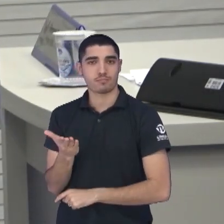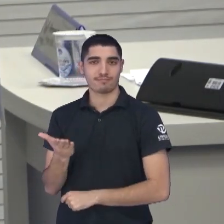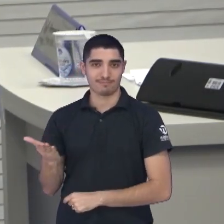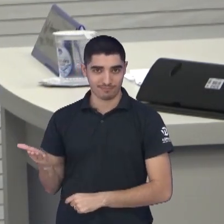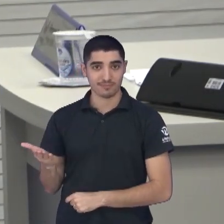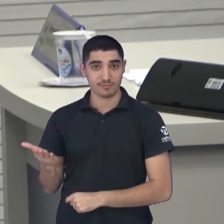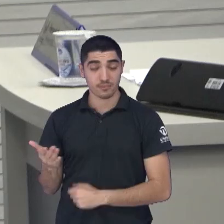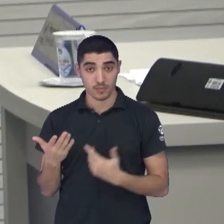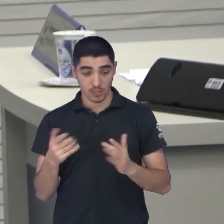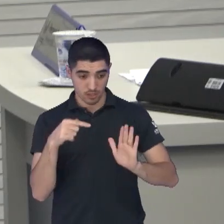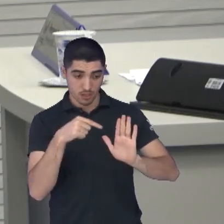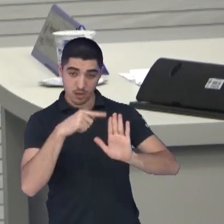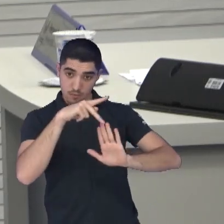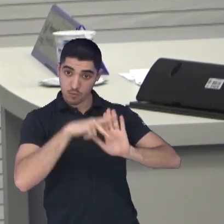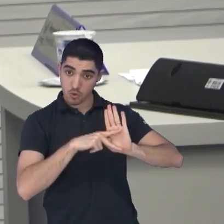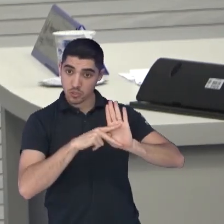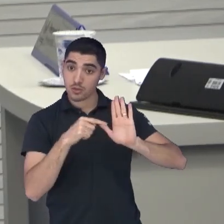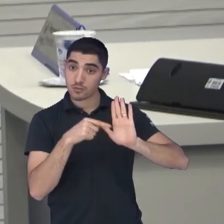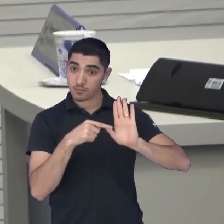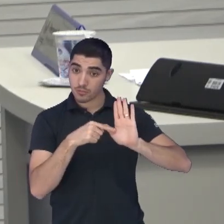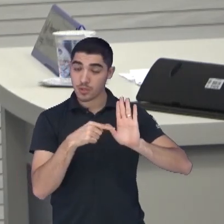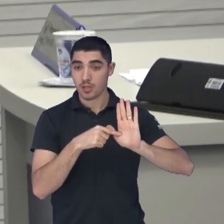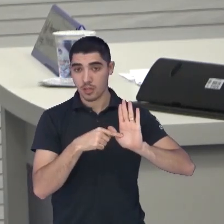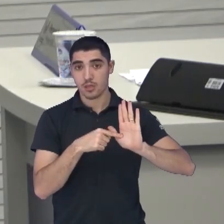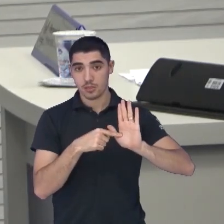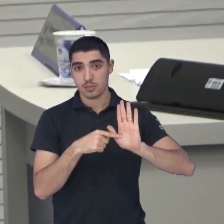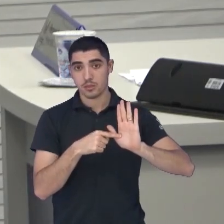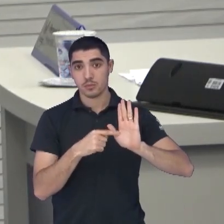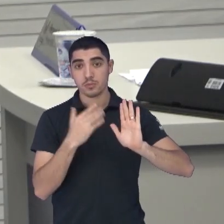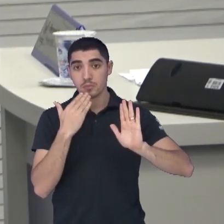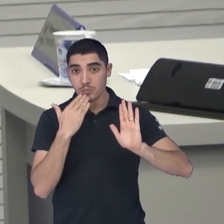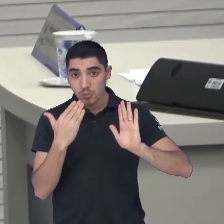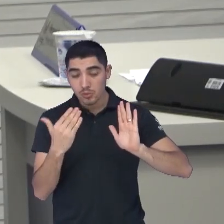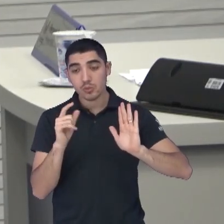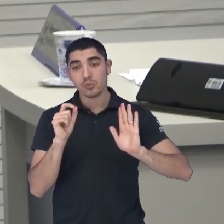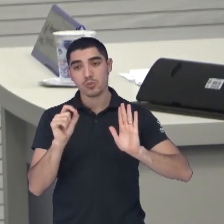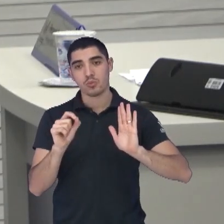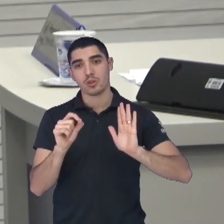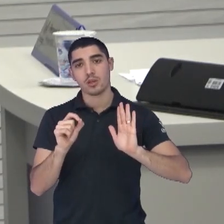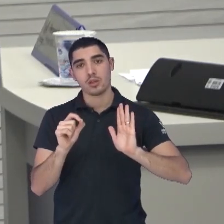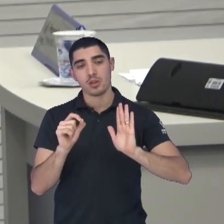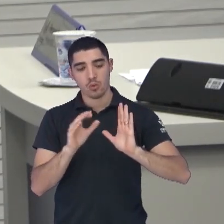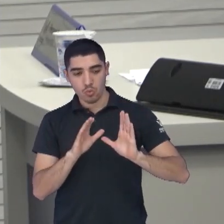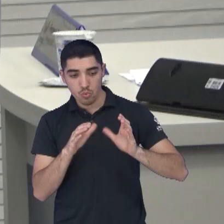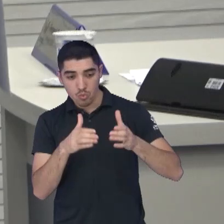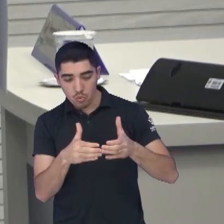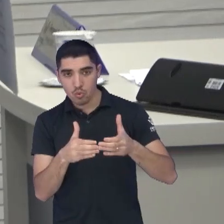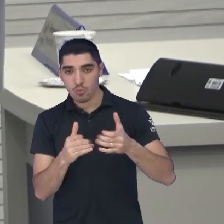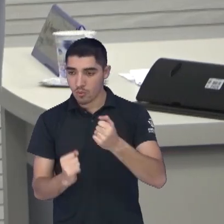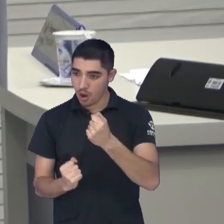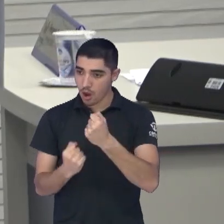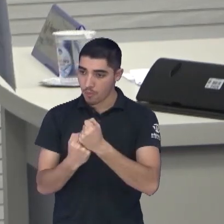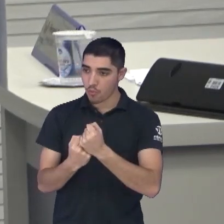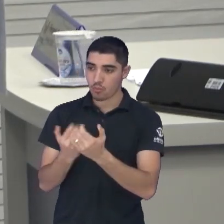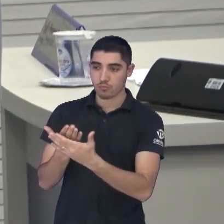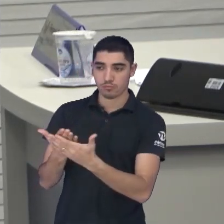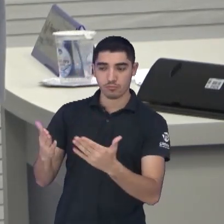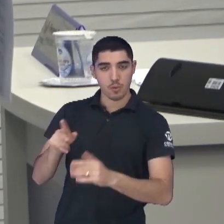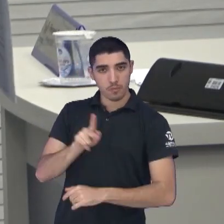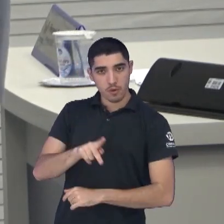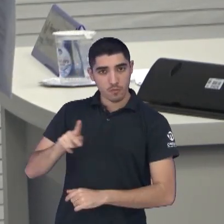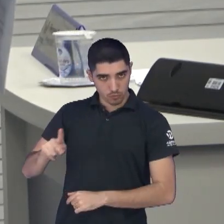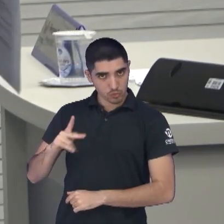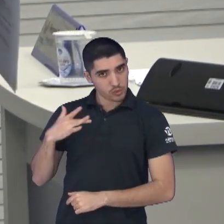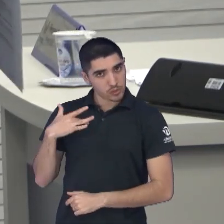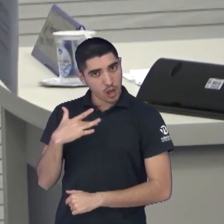esse projeto está pedindo para fazer uma rede permanente de prevenção e acompanhamento à saúde dos professores e